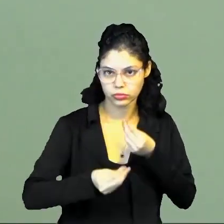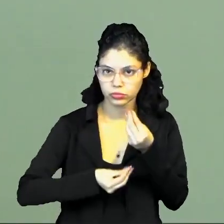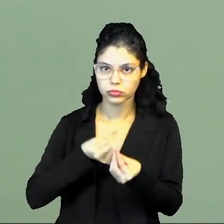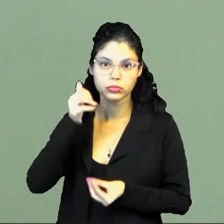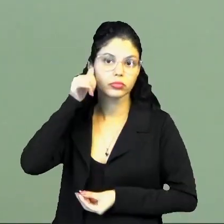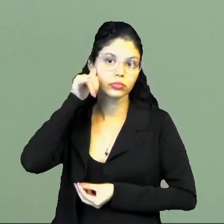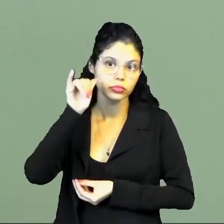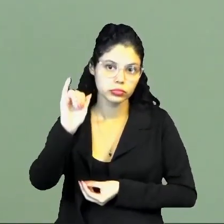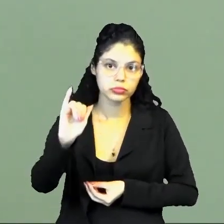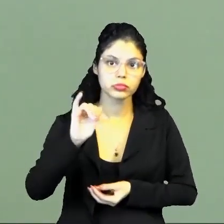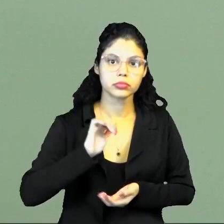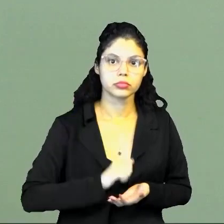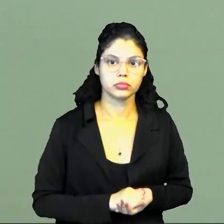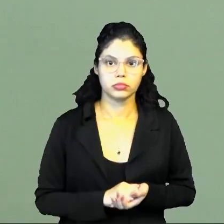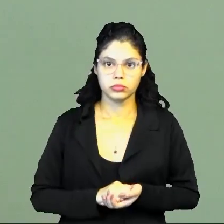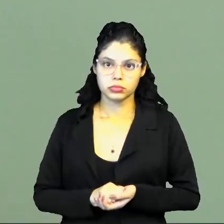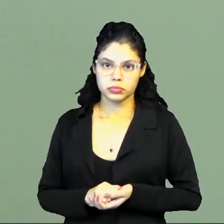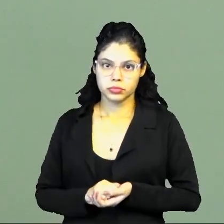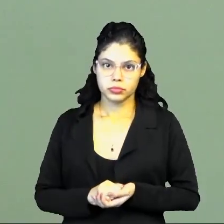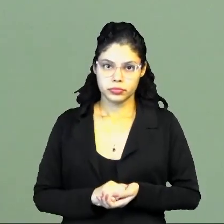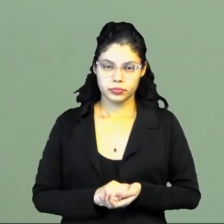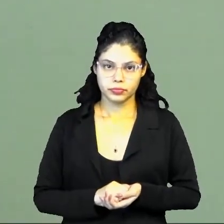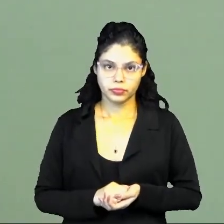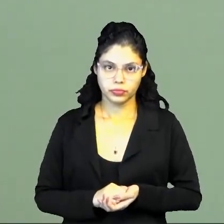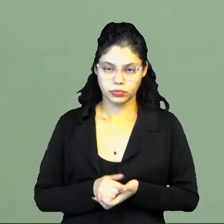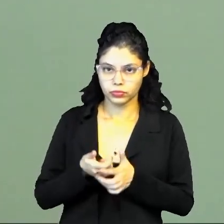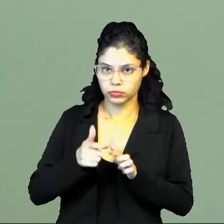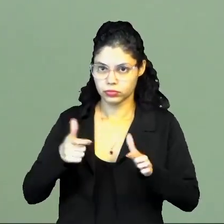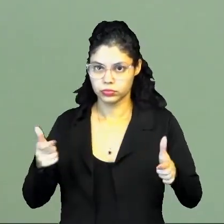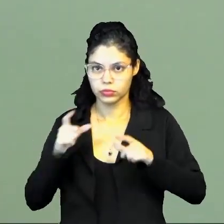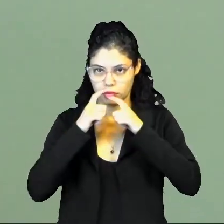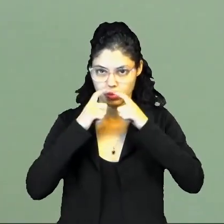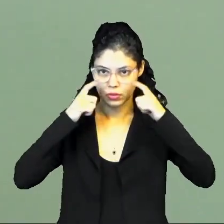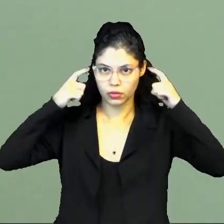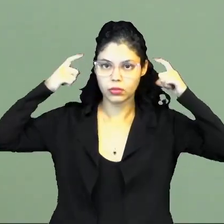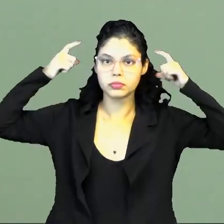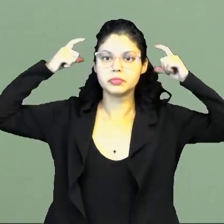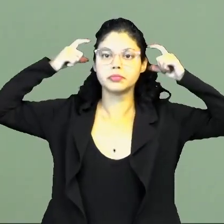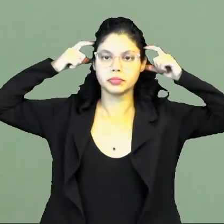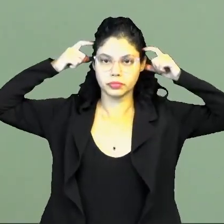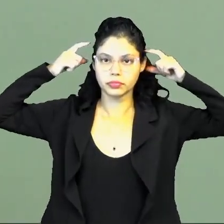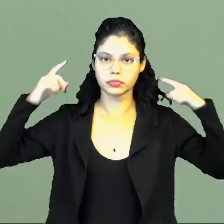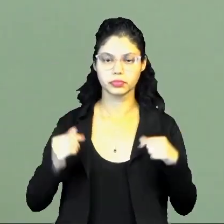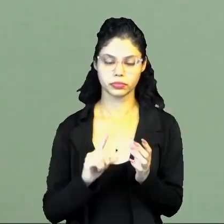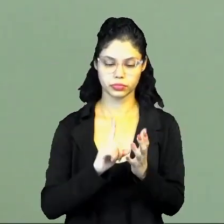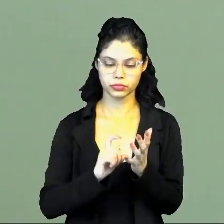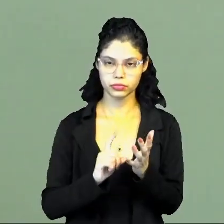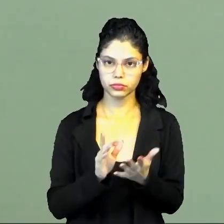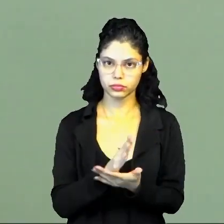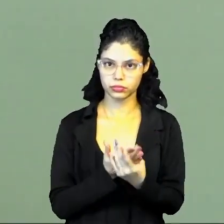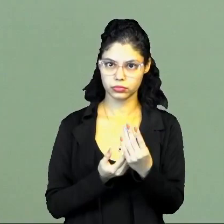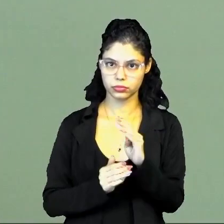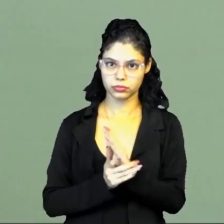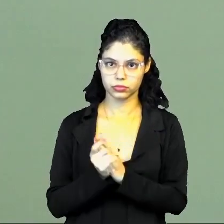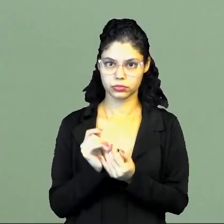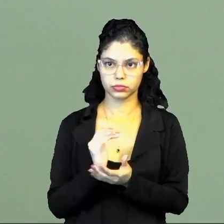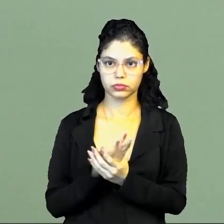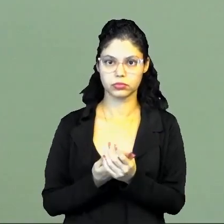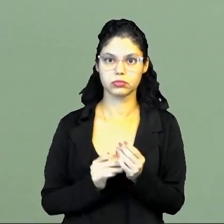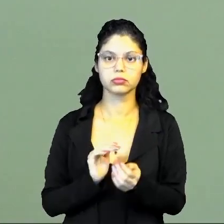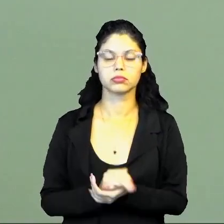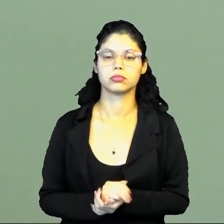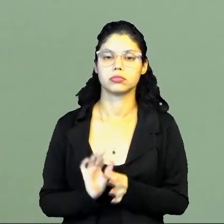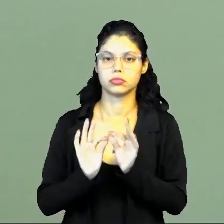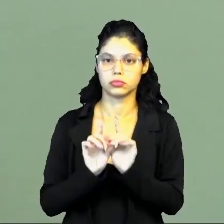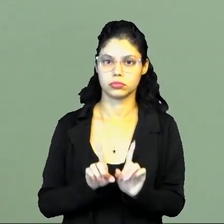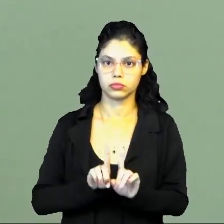se evitar, né? A questão mesmo da proliferação, uso de máscara, de álcool, os cuidados, né? Com a nossa higiene, principalmente na questão